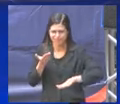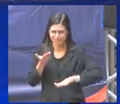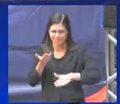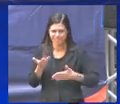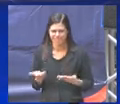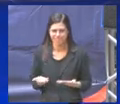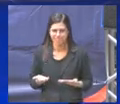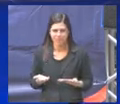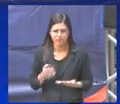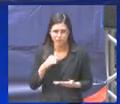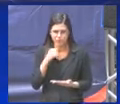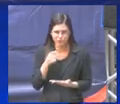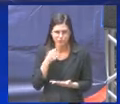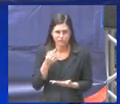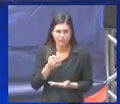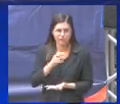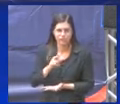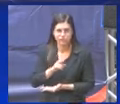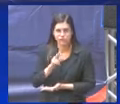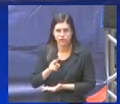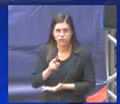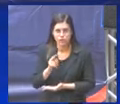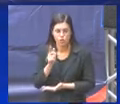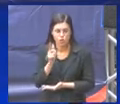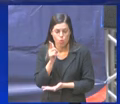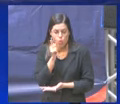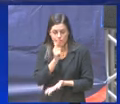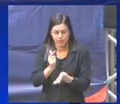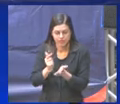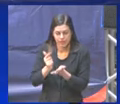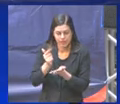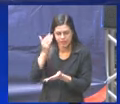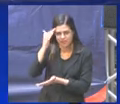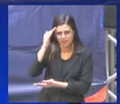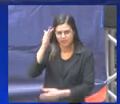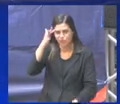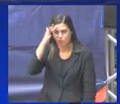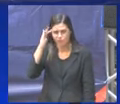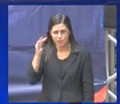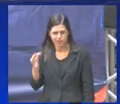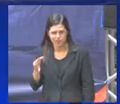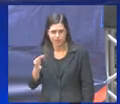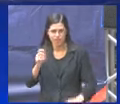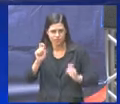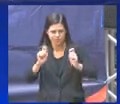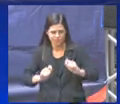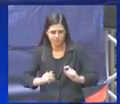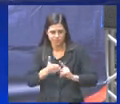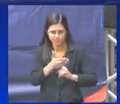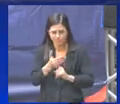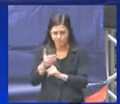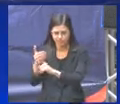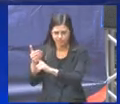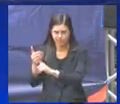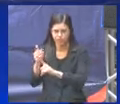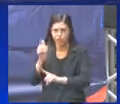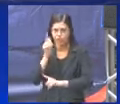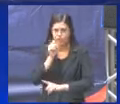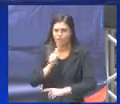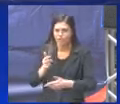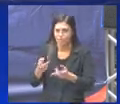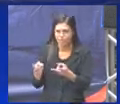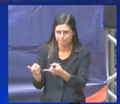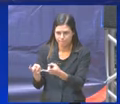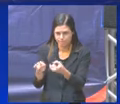você começa a compreender o potencial dessa tecnologia, você começa a enxergar os problemas